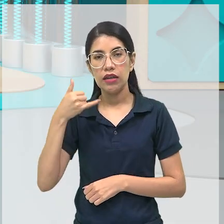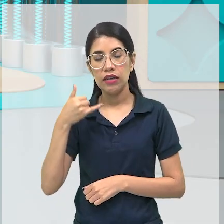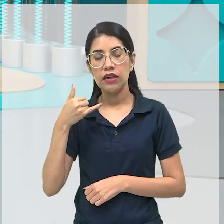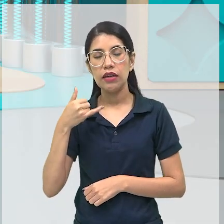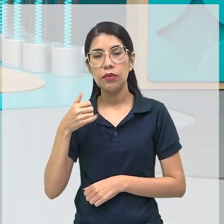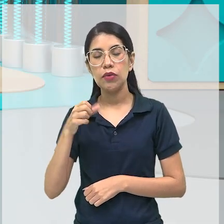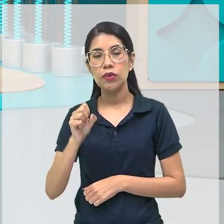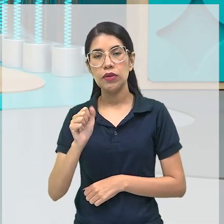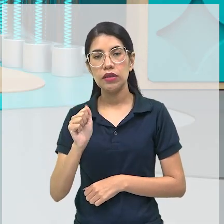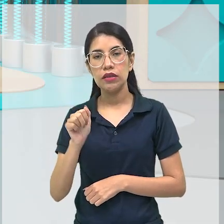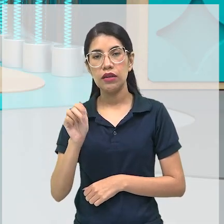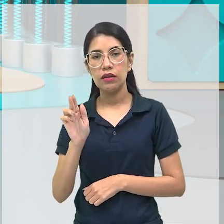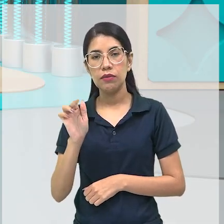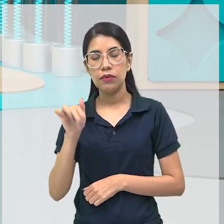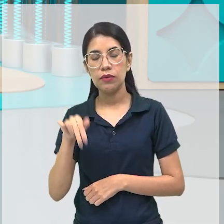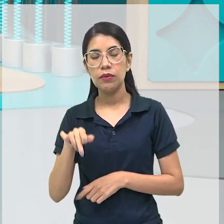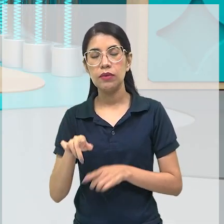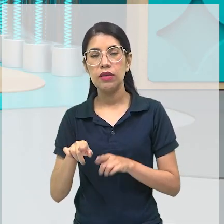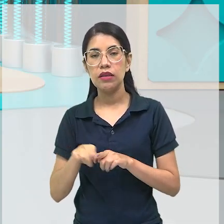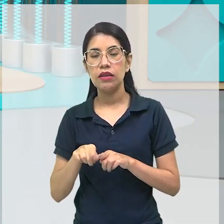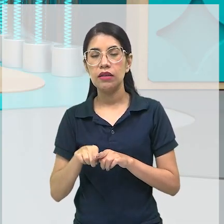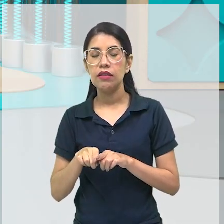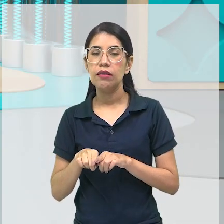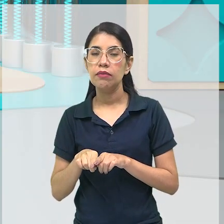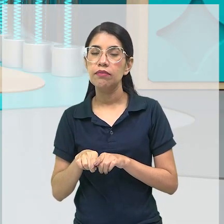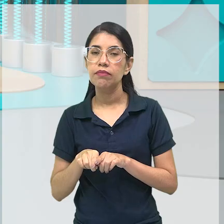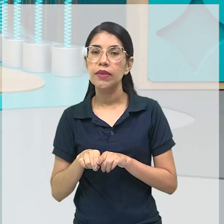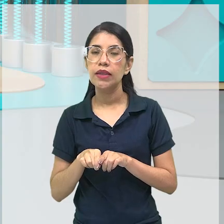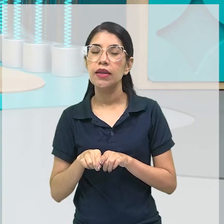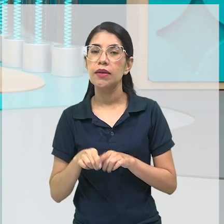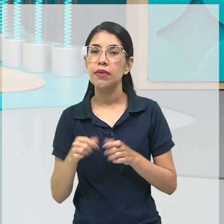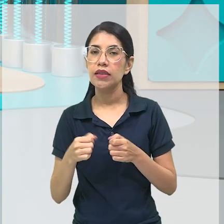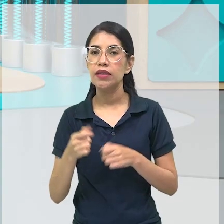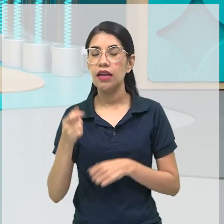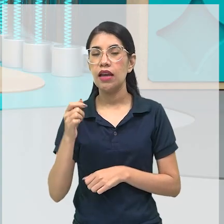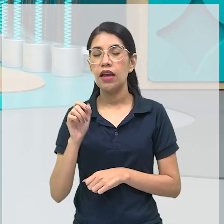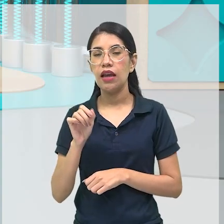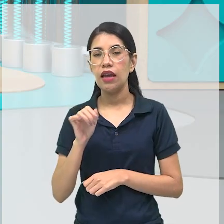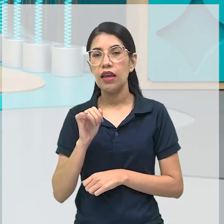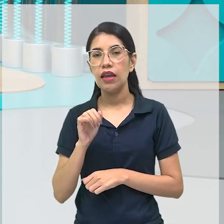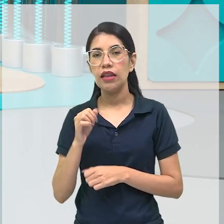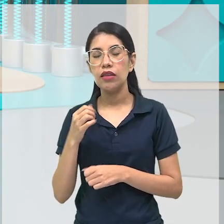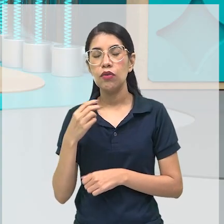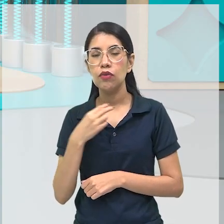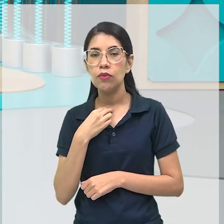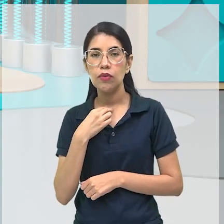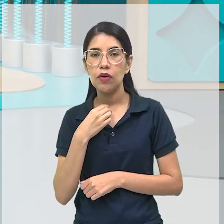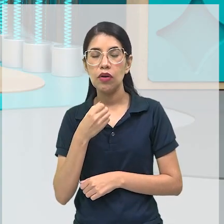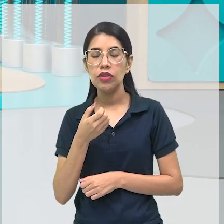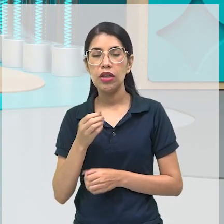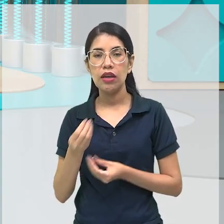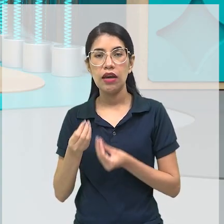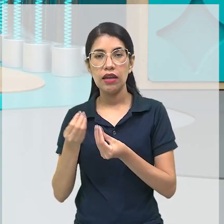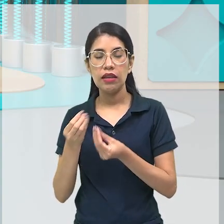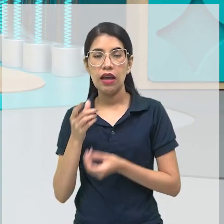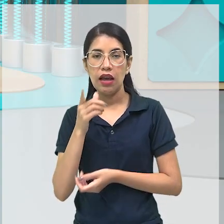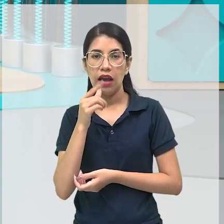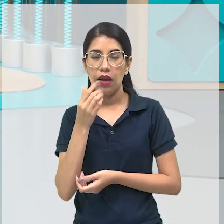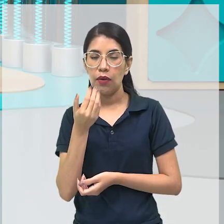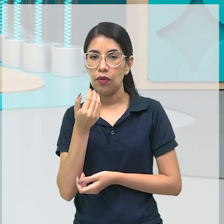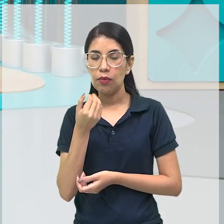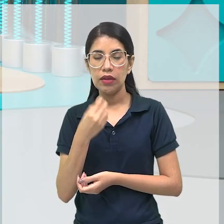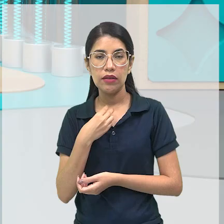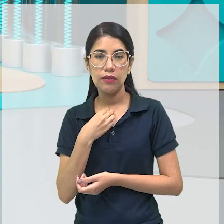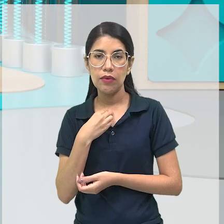serviço de emergência e mantenha a vítima consciente. E importante, não dê água ou alimento para